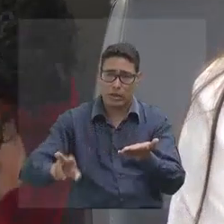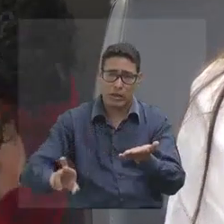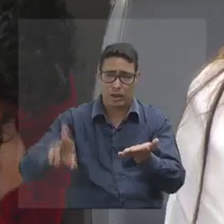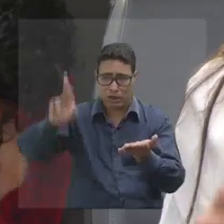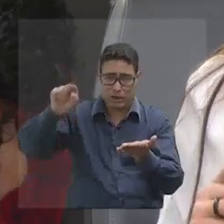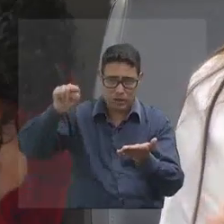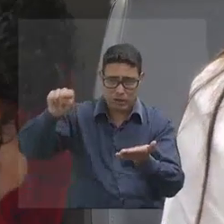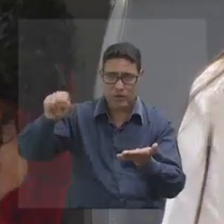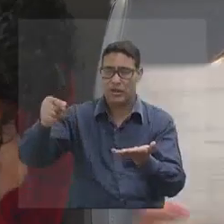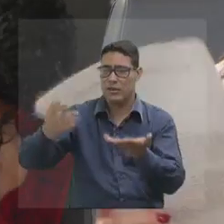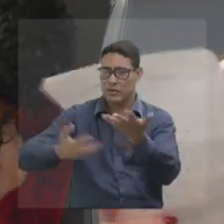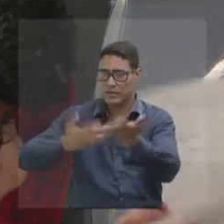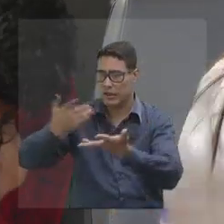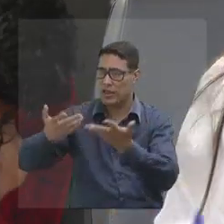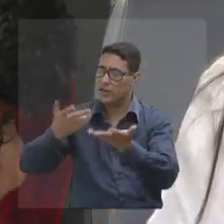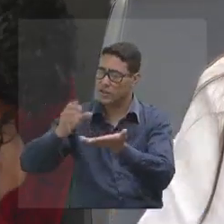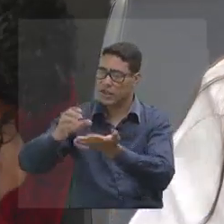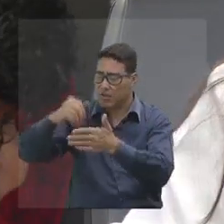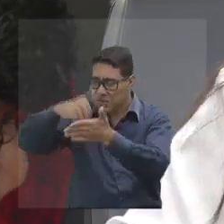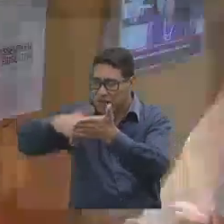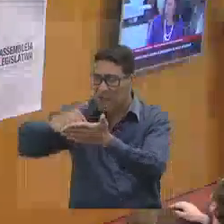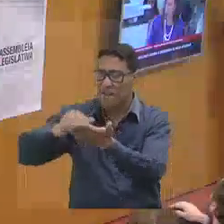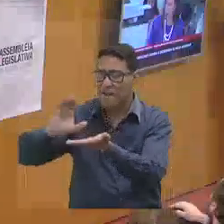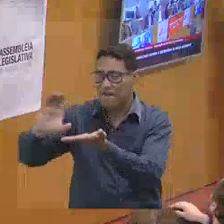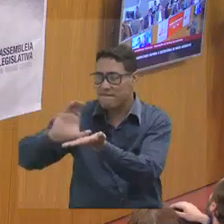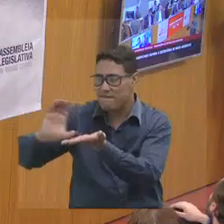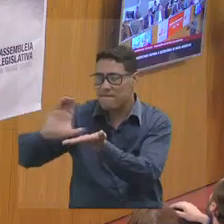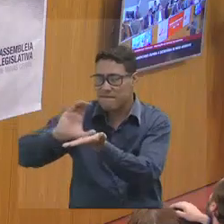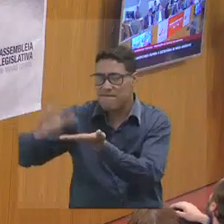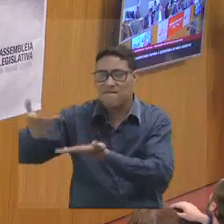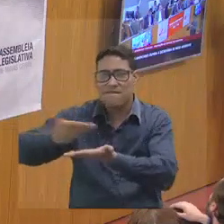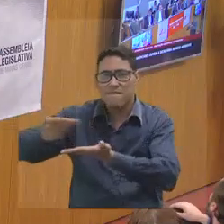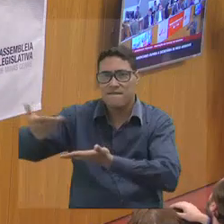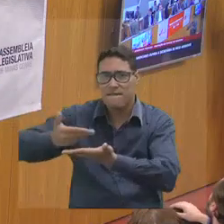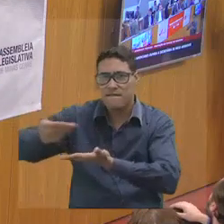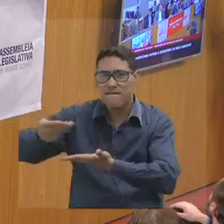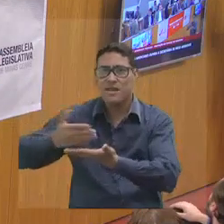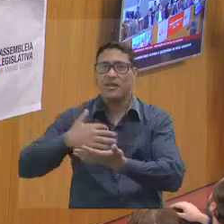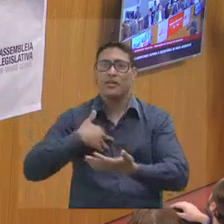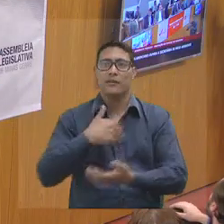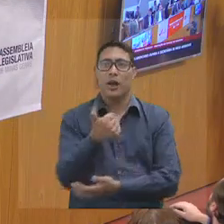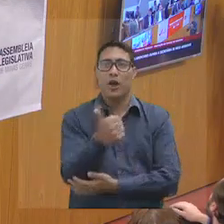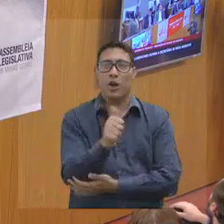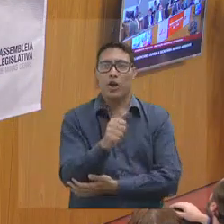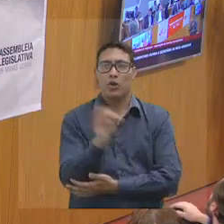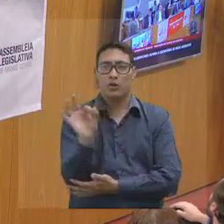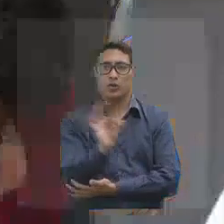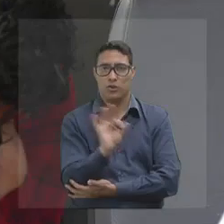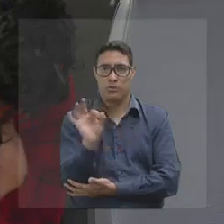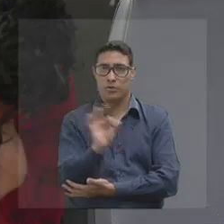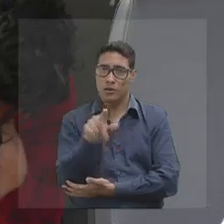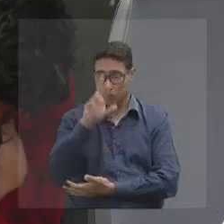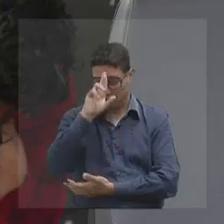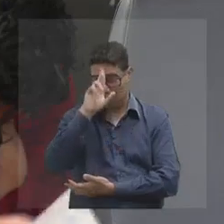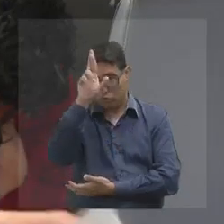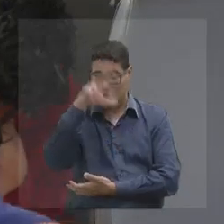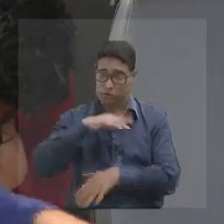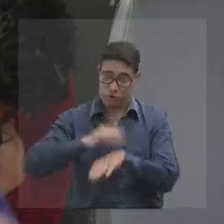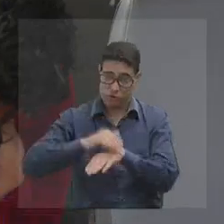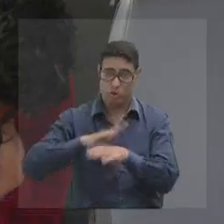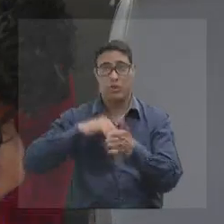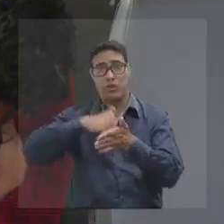com financiadores da sua última campanha eleitoral 11% dos quais donos de mineradoras Obrigado